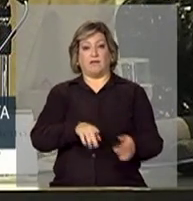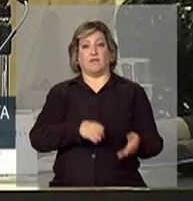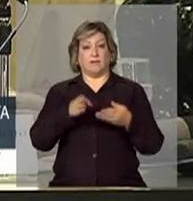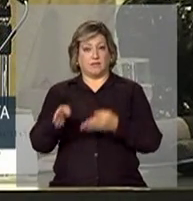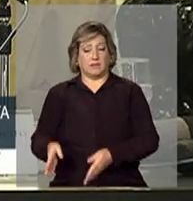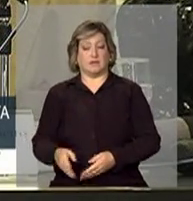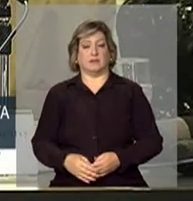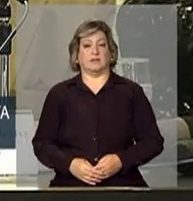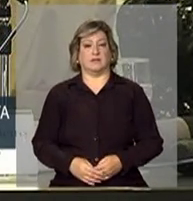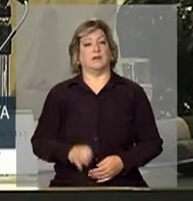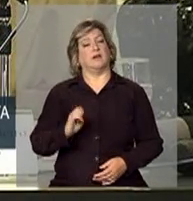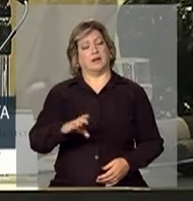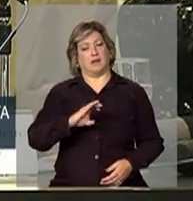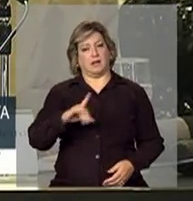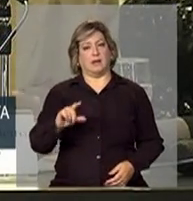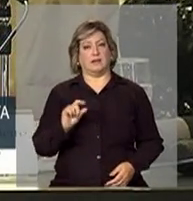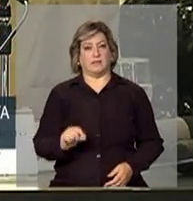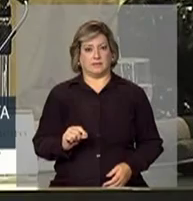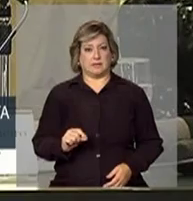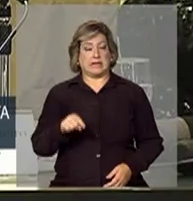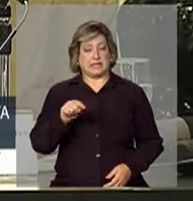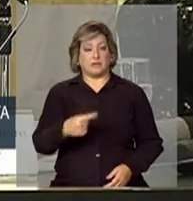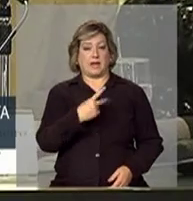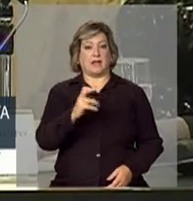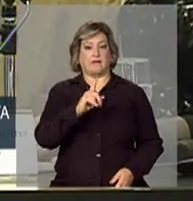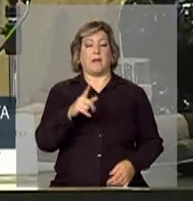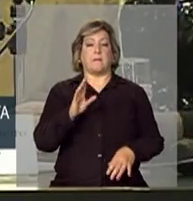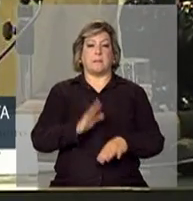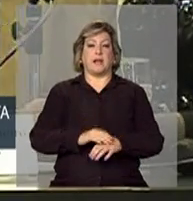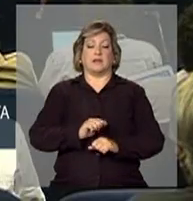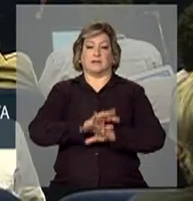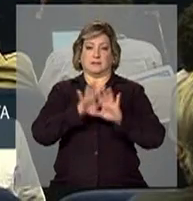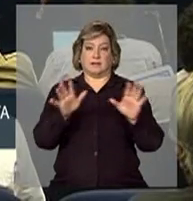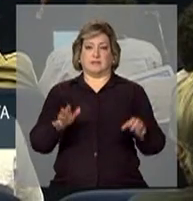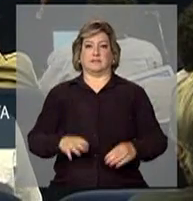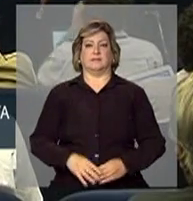agora, e evidentemente que isso cada vez vai ficar mais visível.